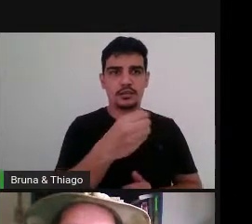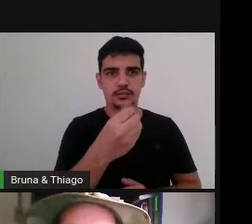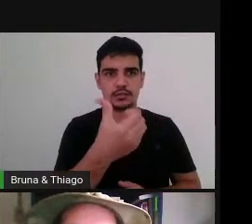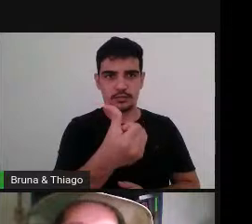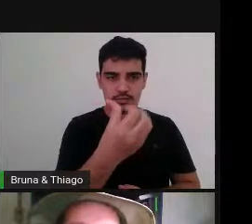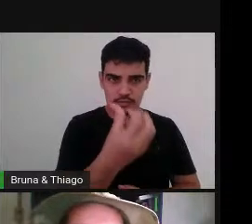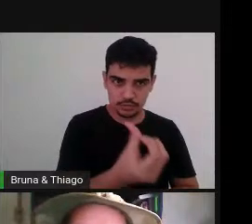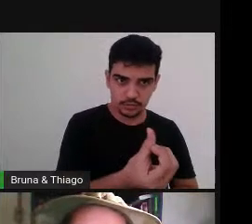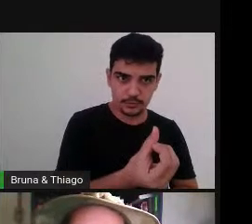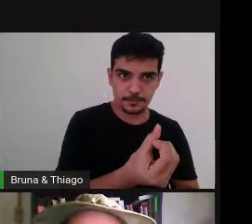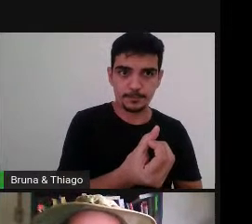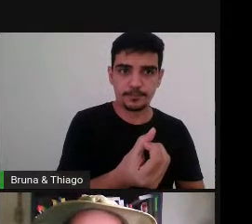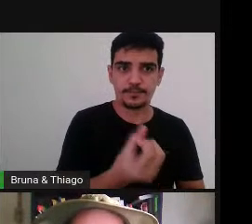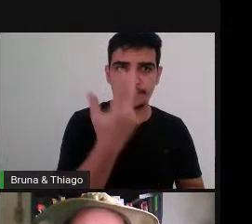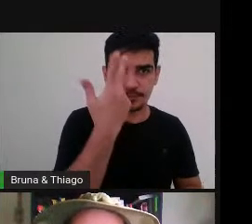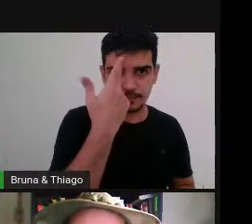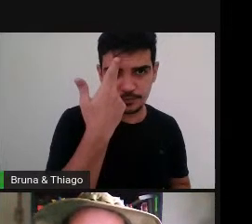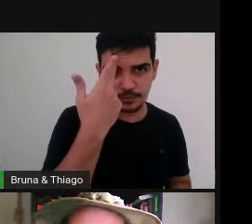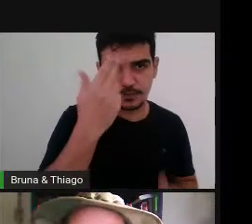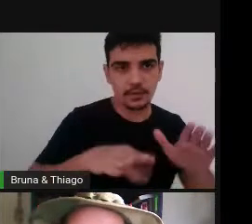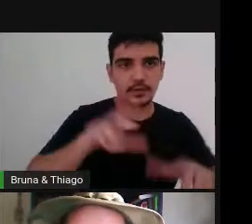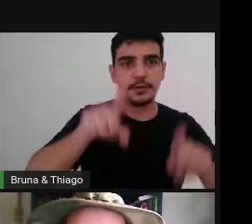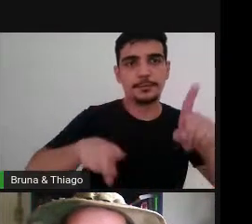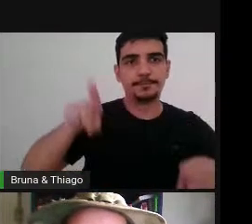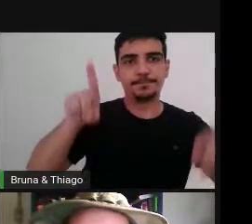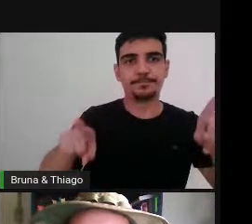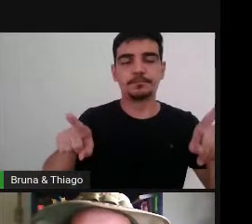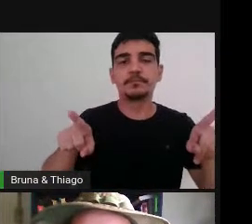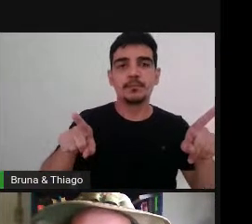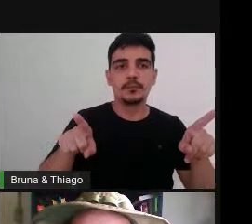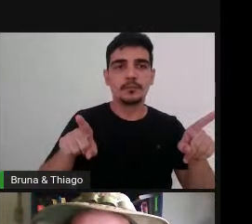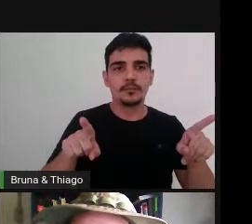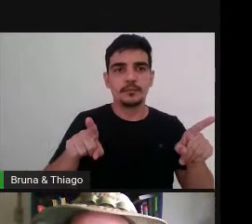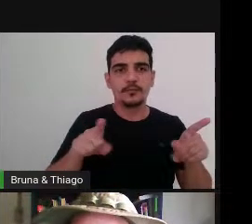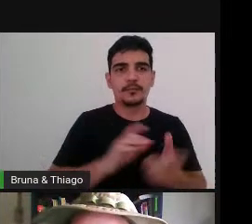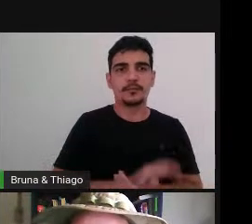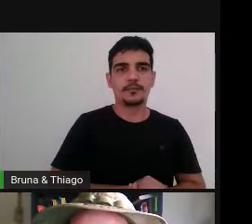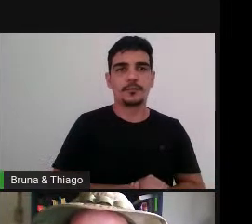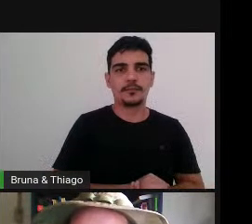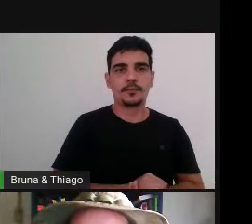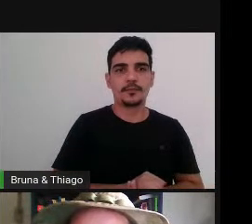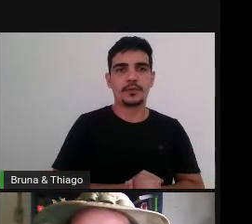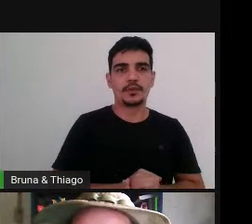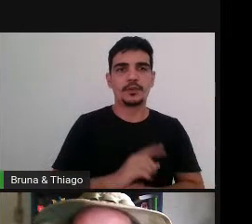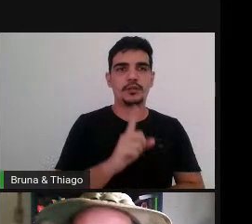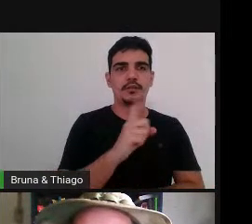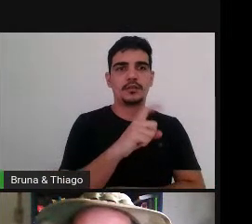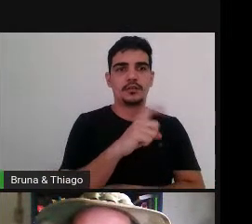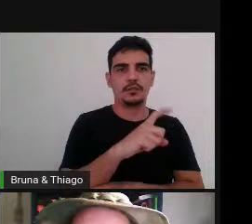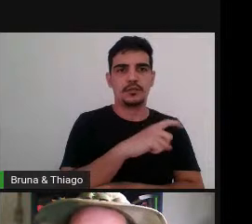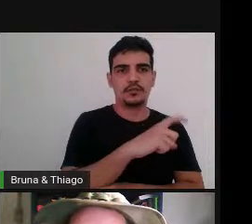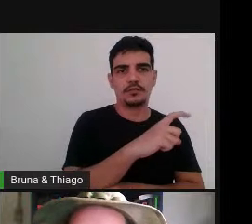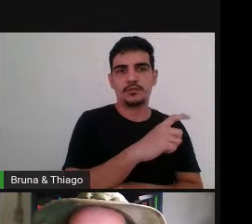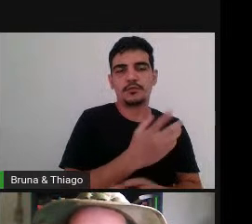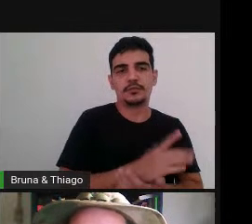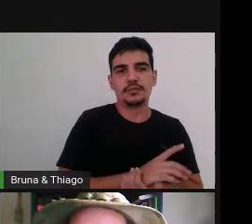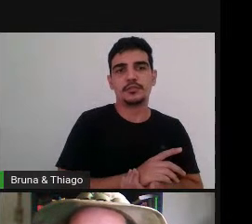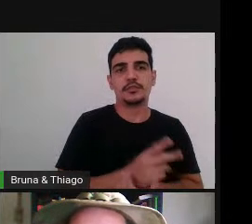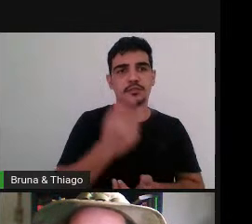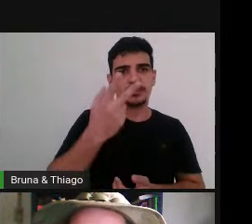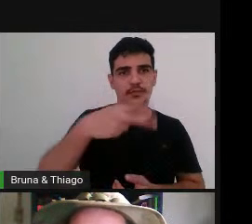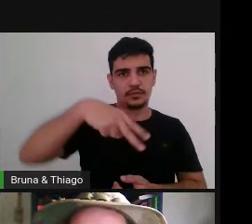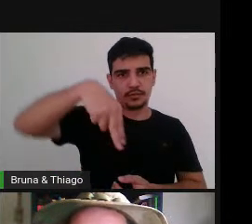tem um slide ali mostrando uma média anual para vocês terem uma ideia. Escorpionismo, nós temos aqui, ó,